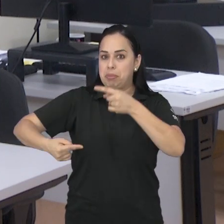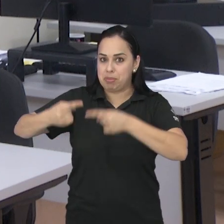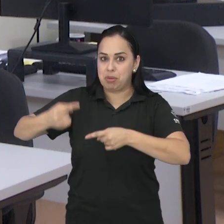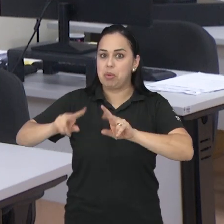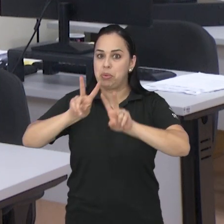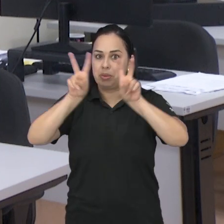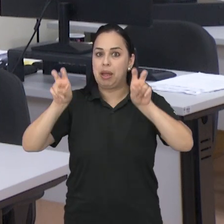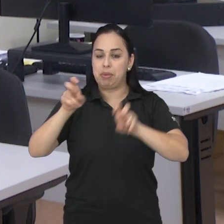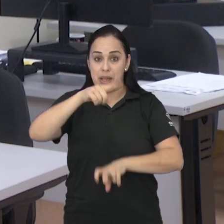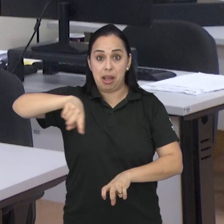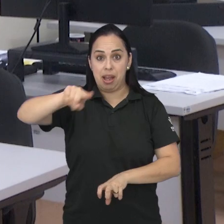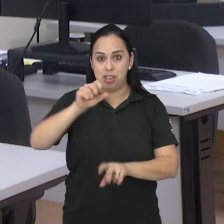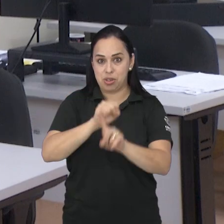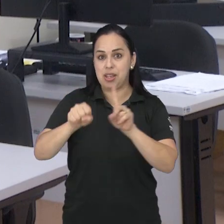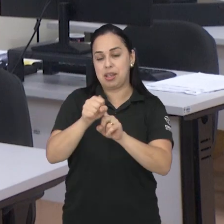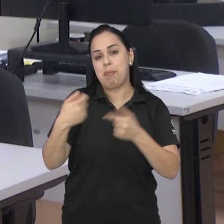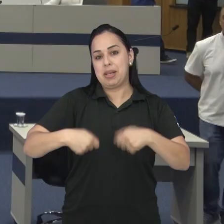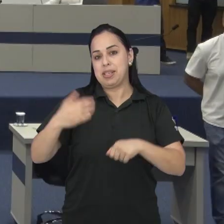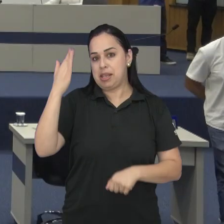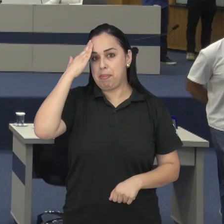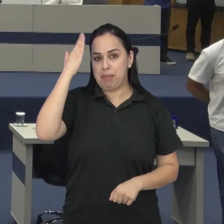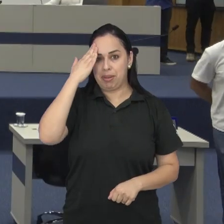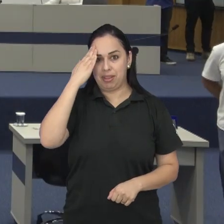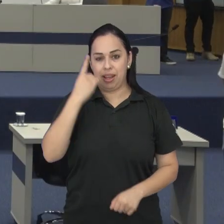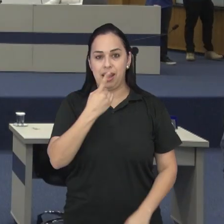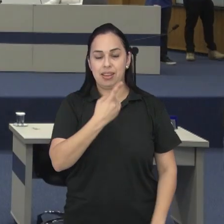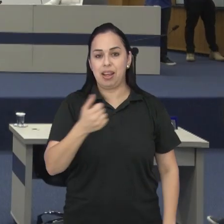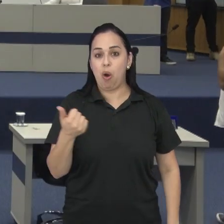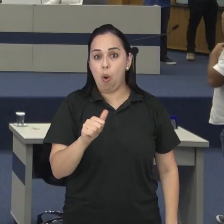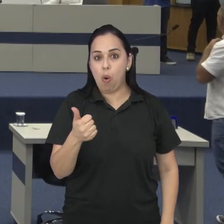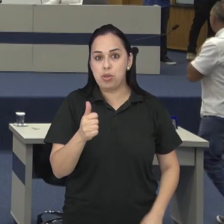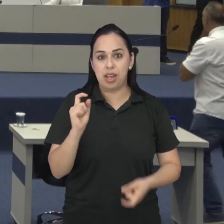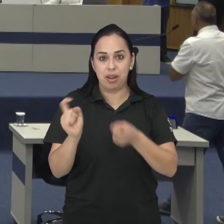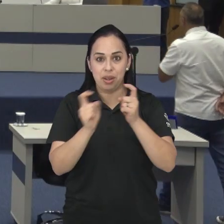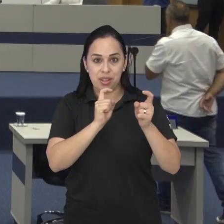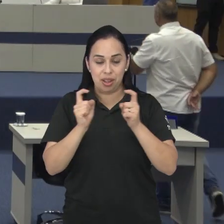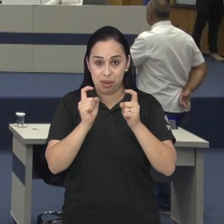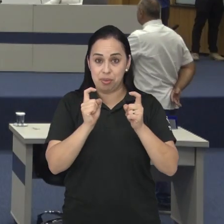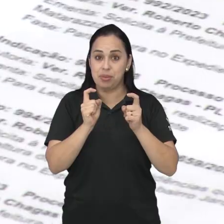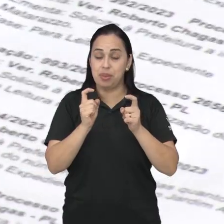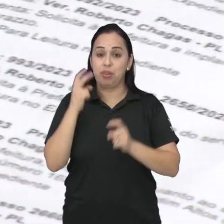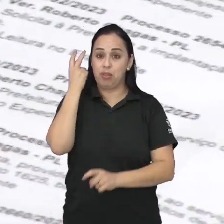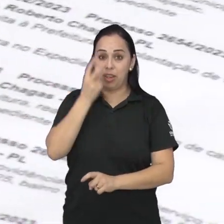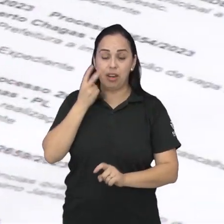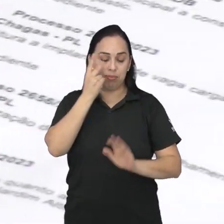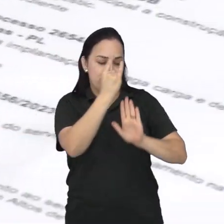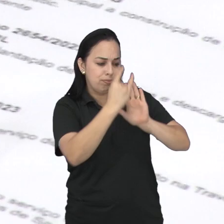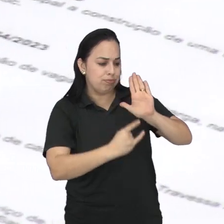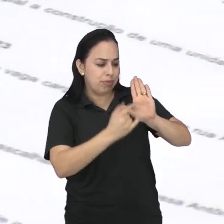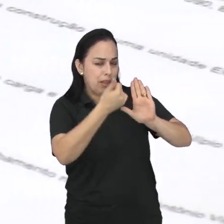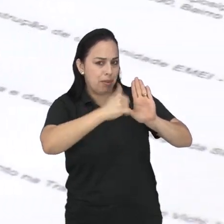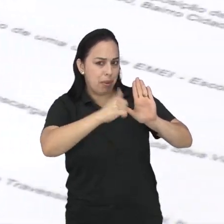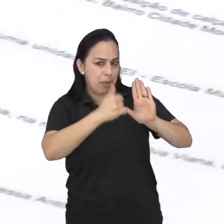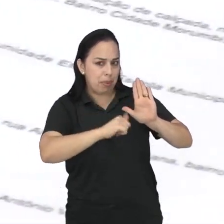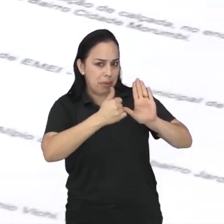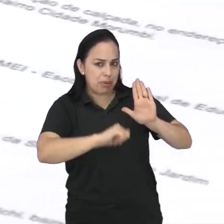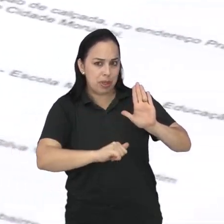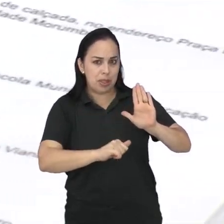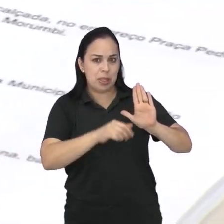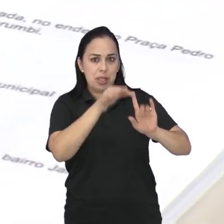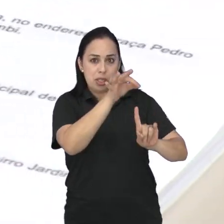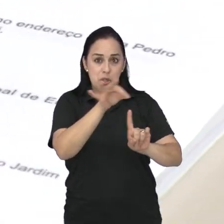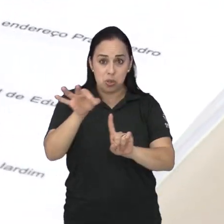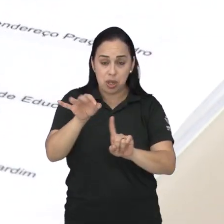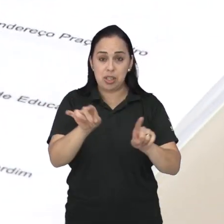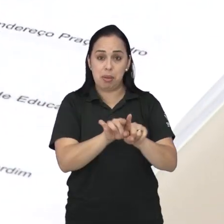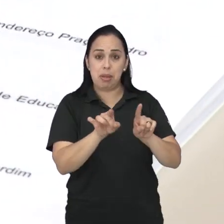e debates de assunto de interesse público. Durante a 11ª sessão do ano, os vereadores apreciaram